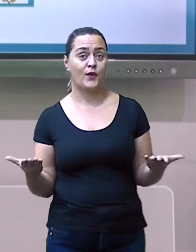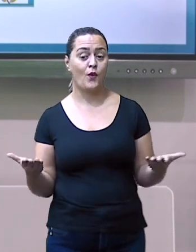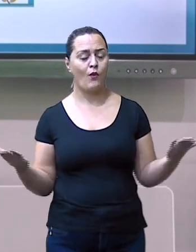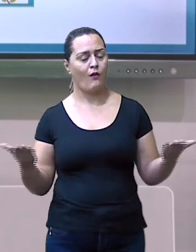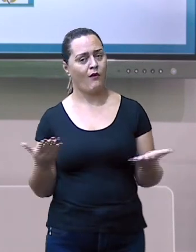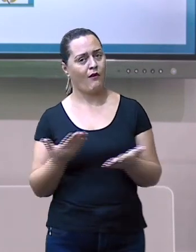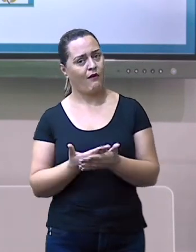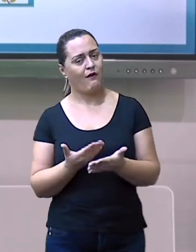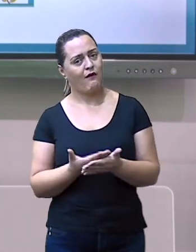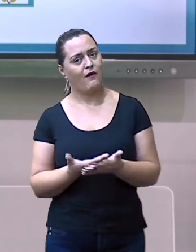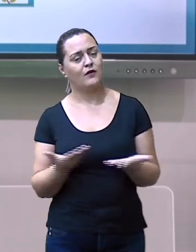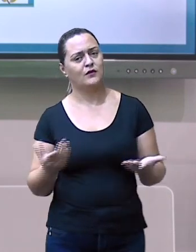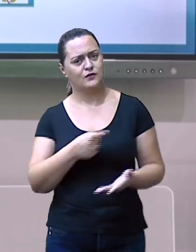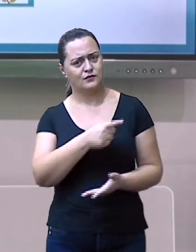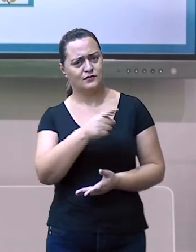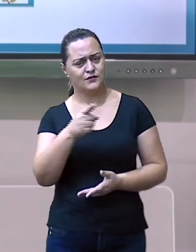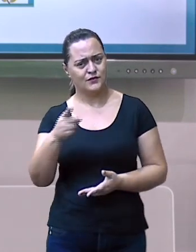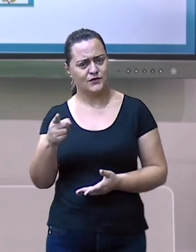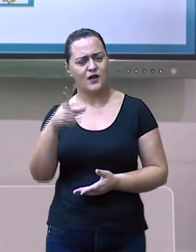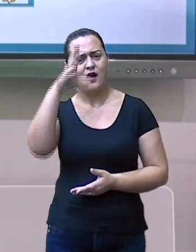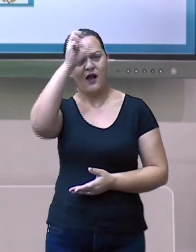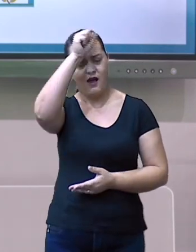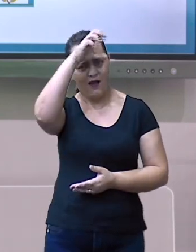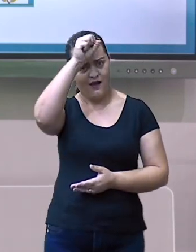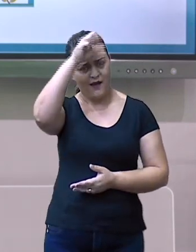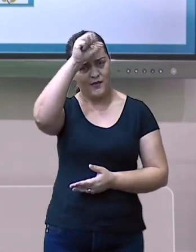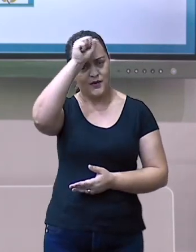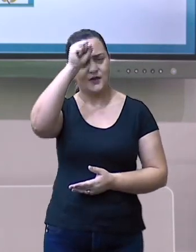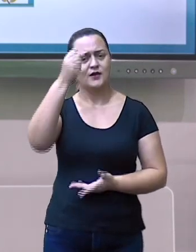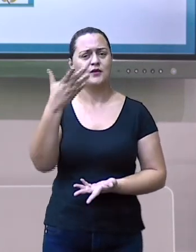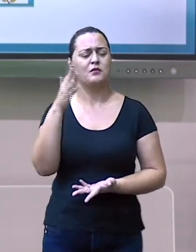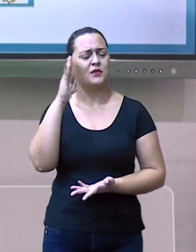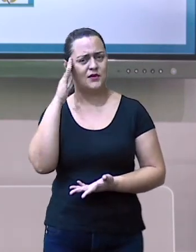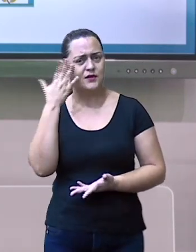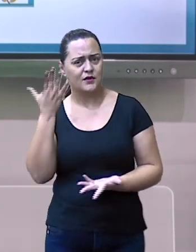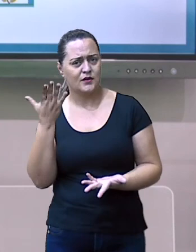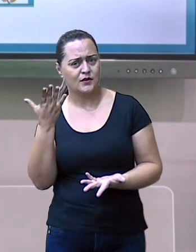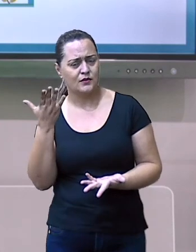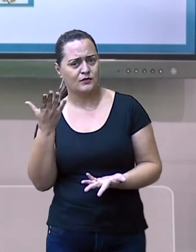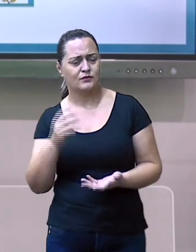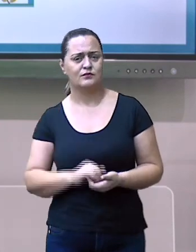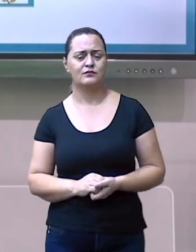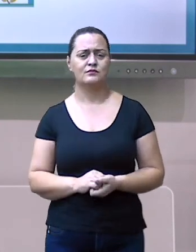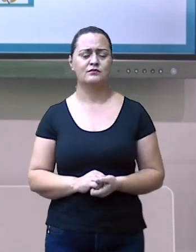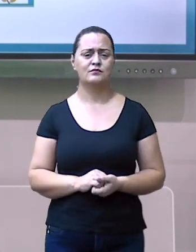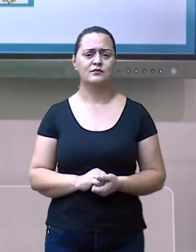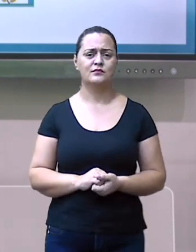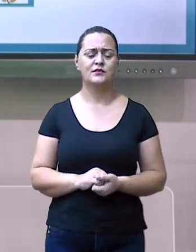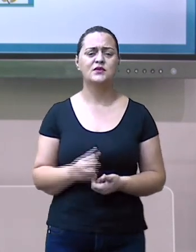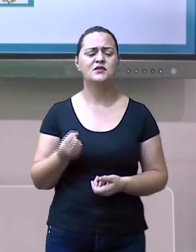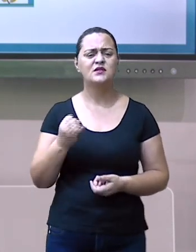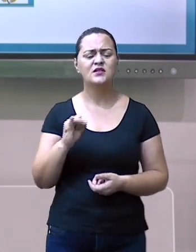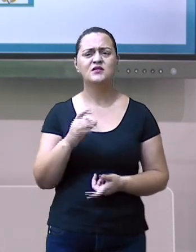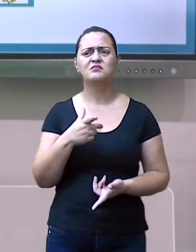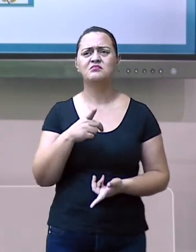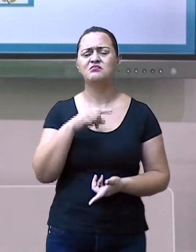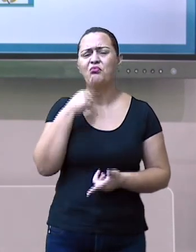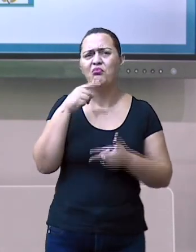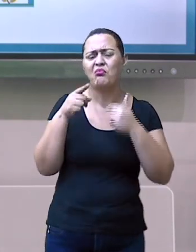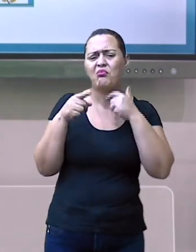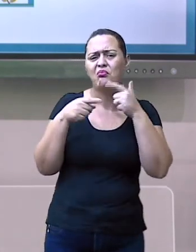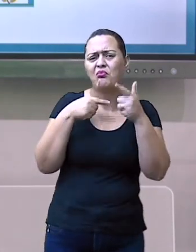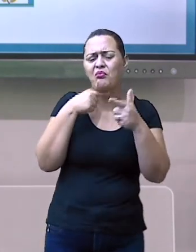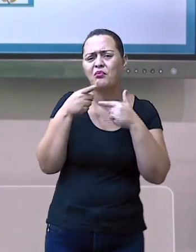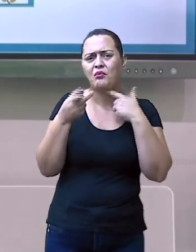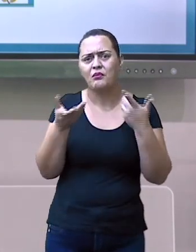hoje. Espero que vocês tenham aprendido e compreendido. E se restou ou se tem mais de uma dúvida, você pode assistir